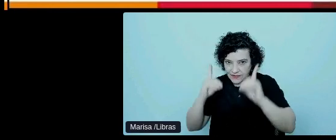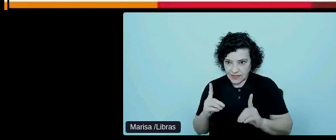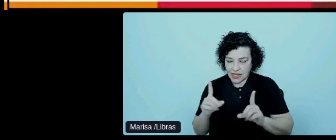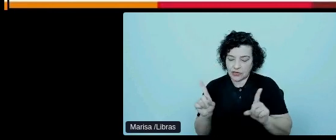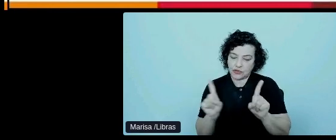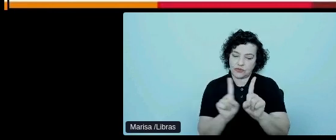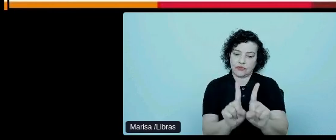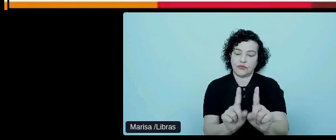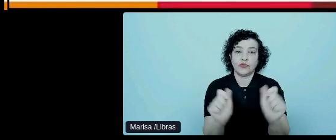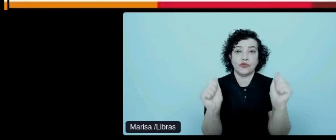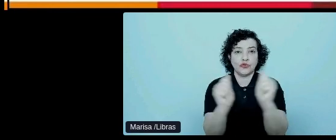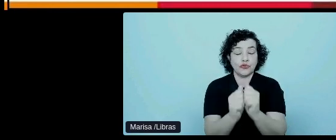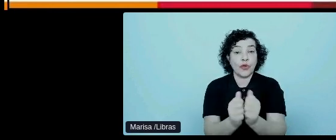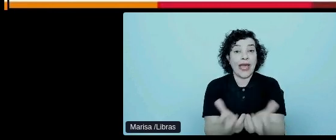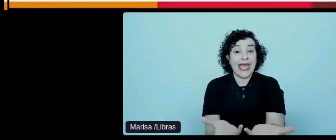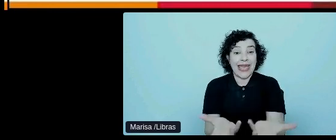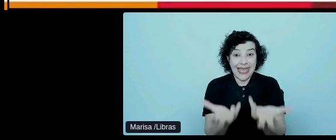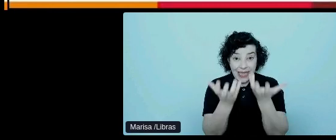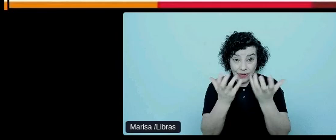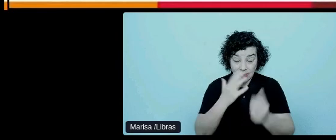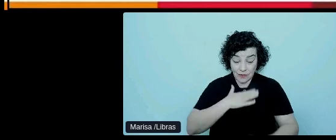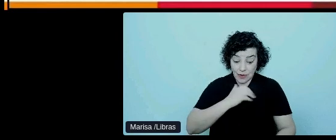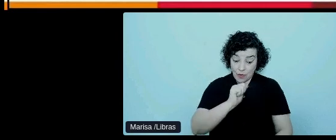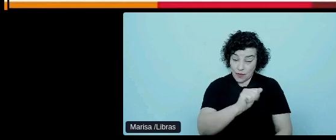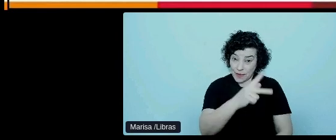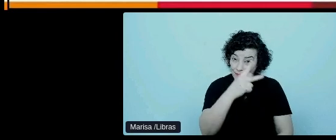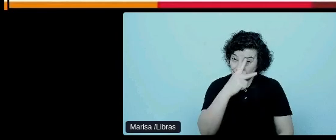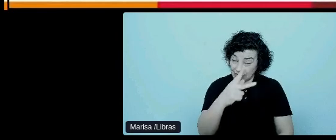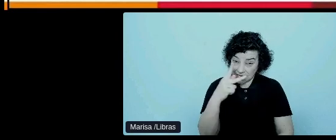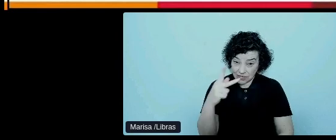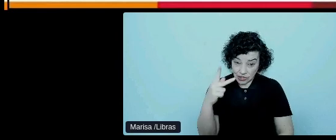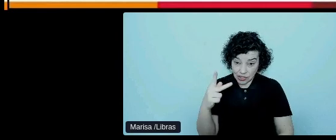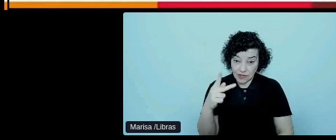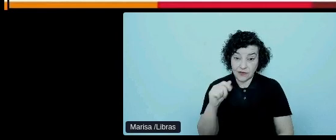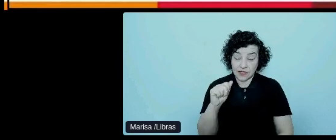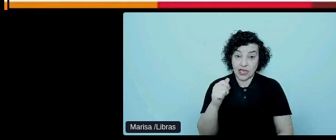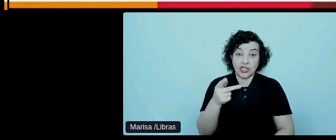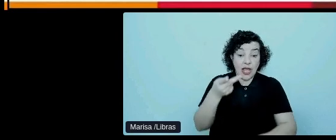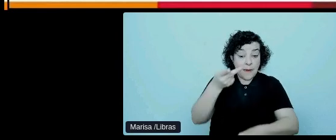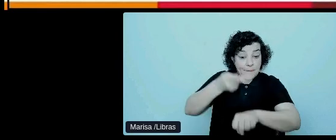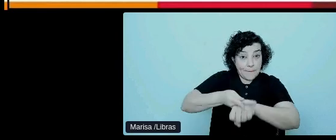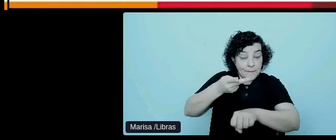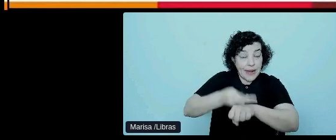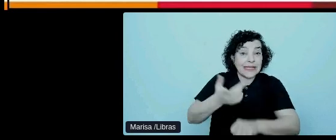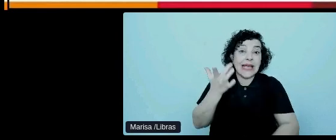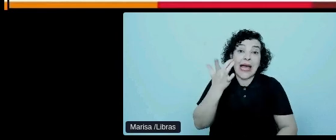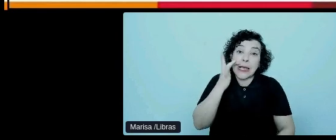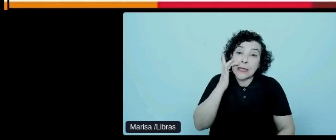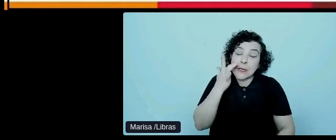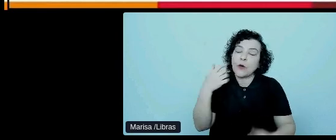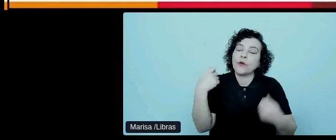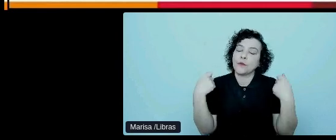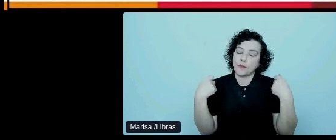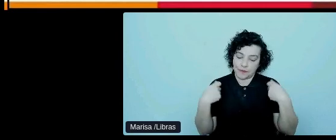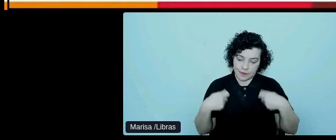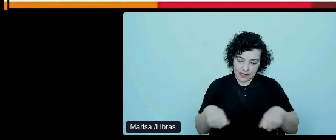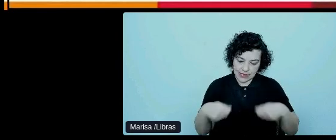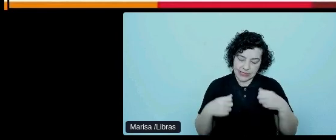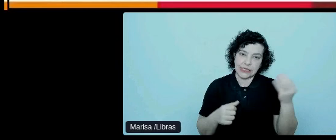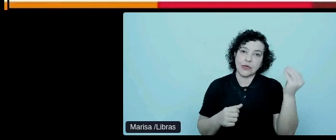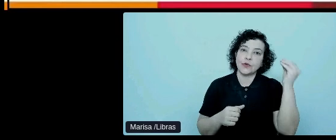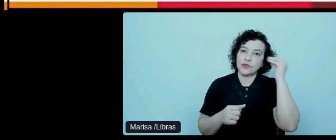nível de conformidade do meu aplicativo seja prata e ouro, eu tenho que fazer tanto os